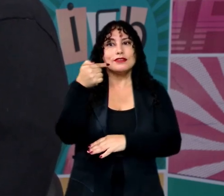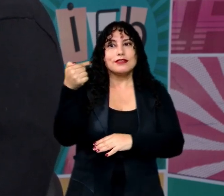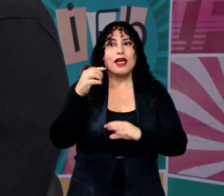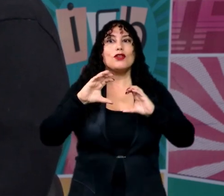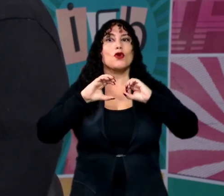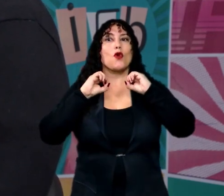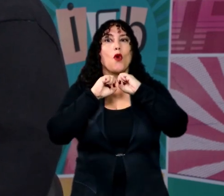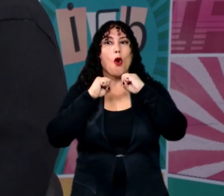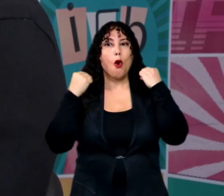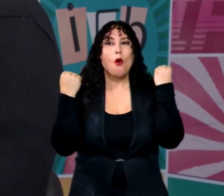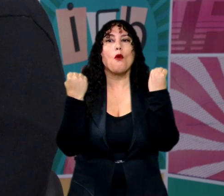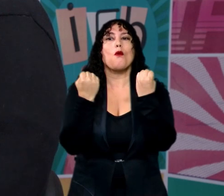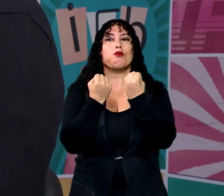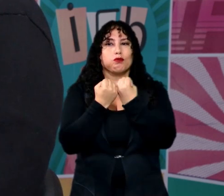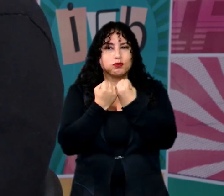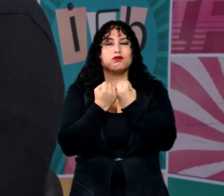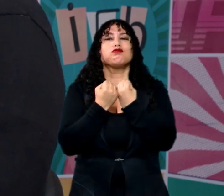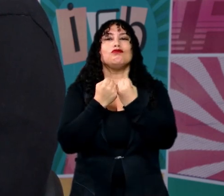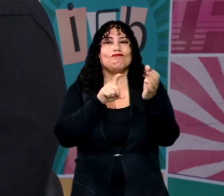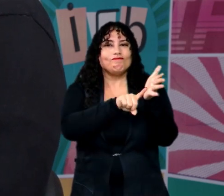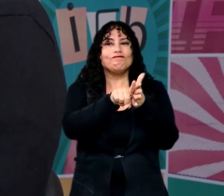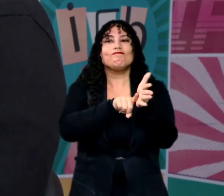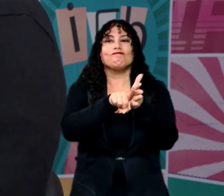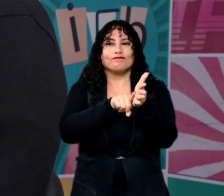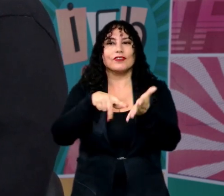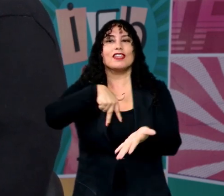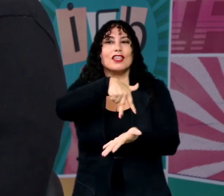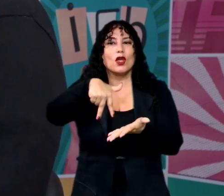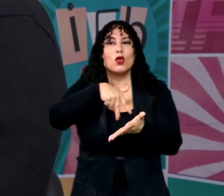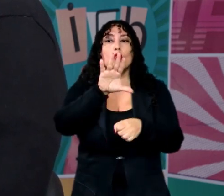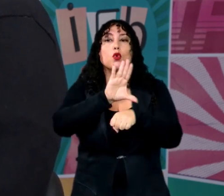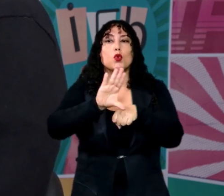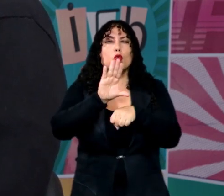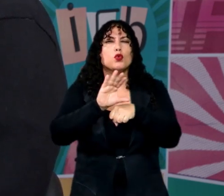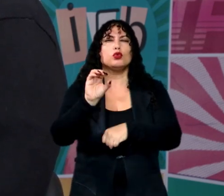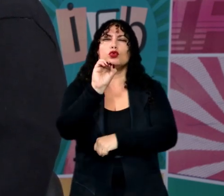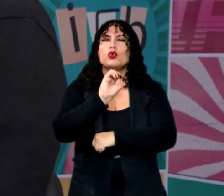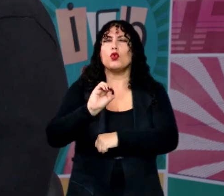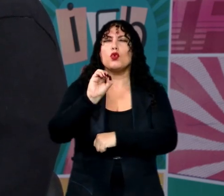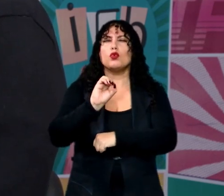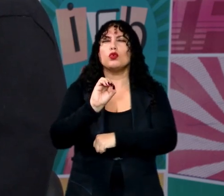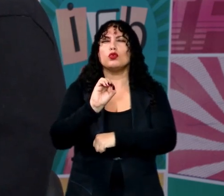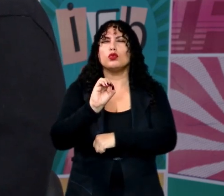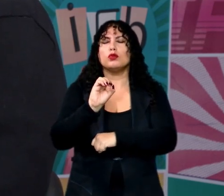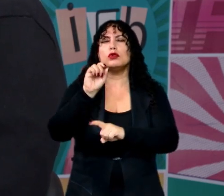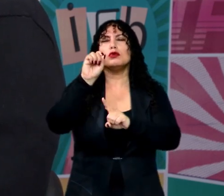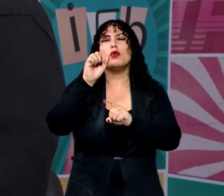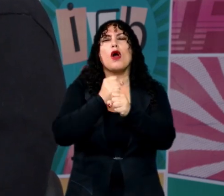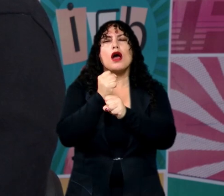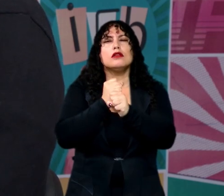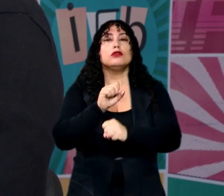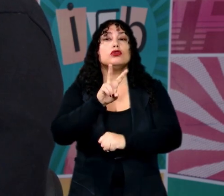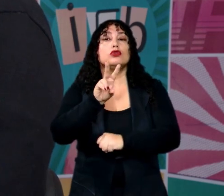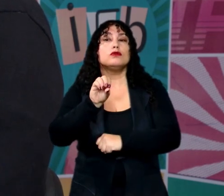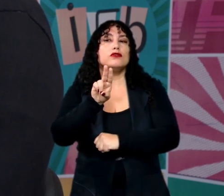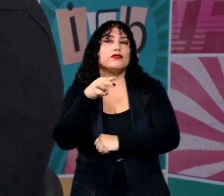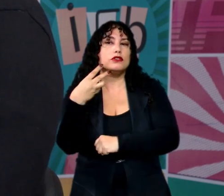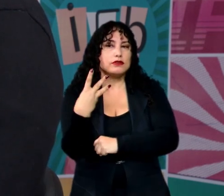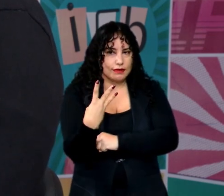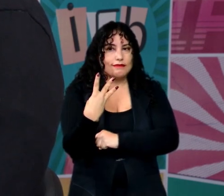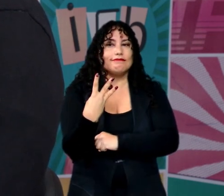Associação de Pesquisadores em Dança, lá no Campus Brasília, em outubro de 2023. Uhum. Né?